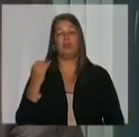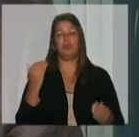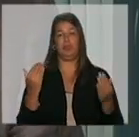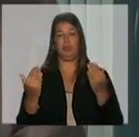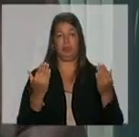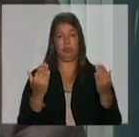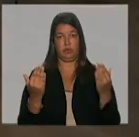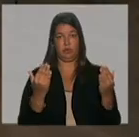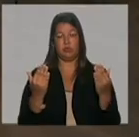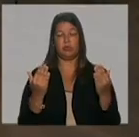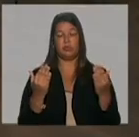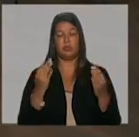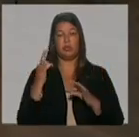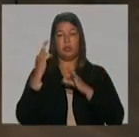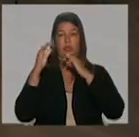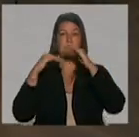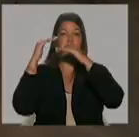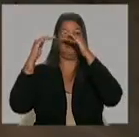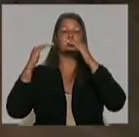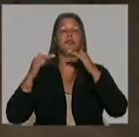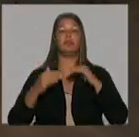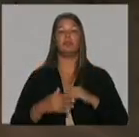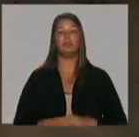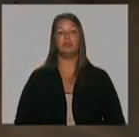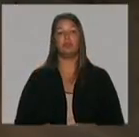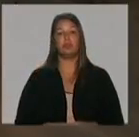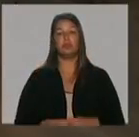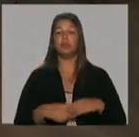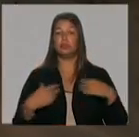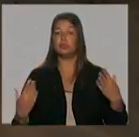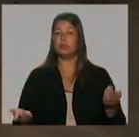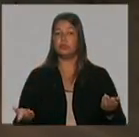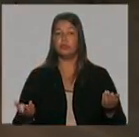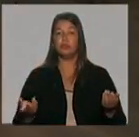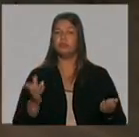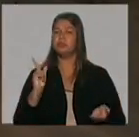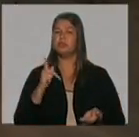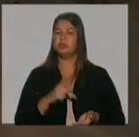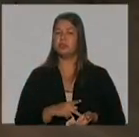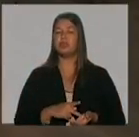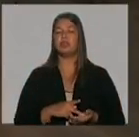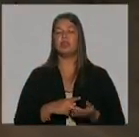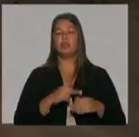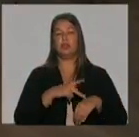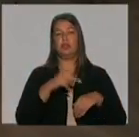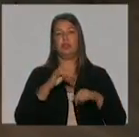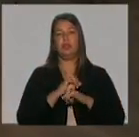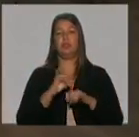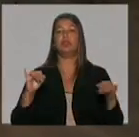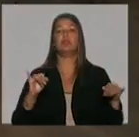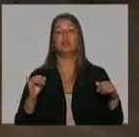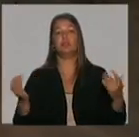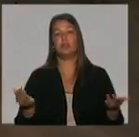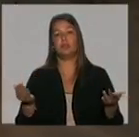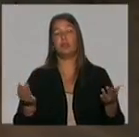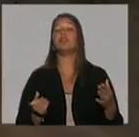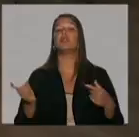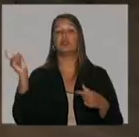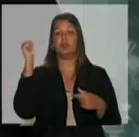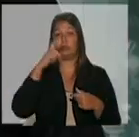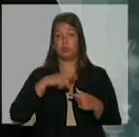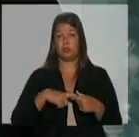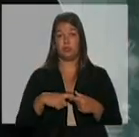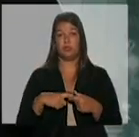indústria paralela. Tecnologia avançada, né? Isso. Perfeito. Bom, então, exatamente o que você falou. O que na verdade, a Petrobras anunciou agora?